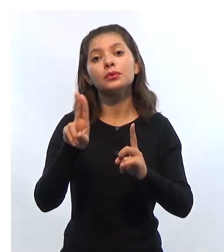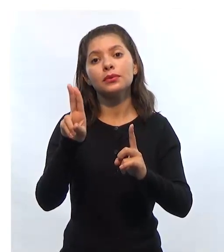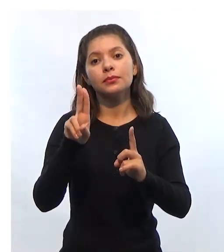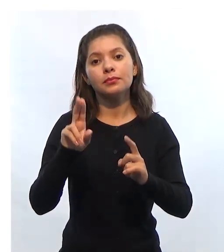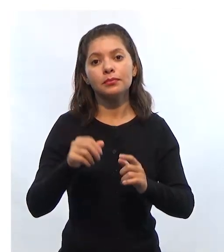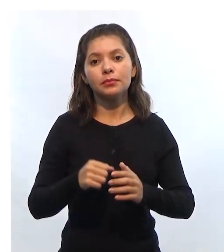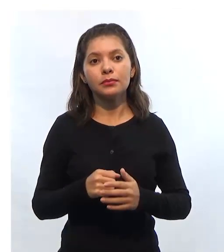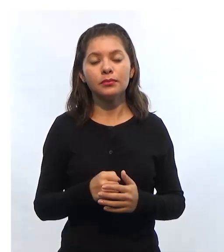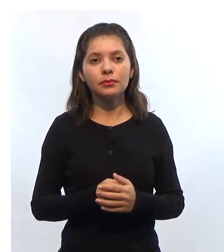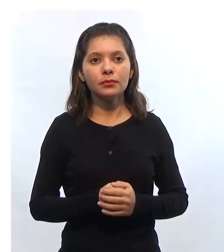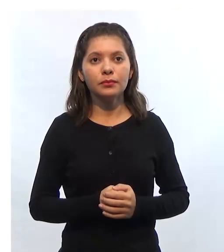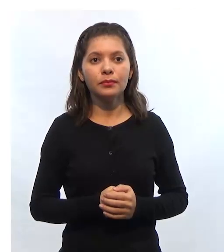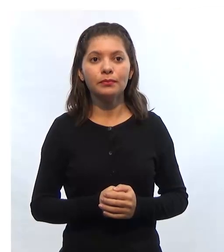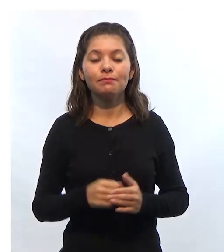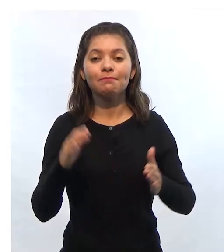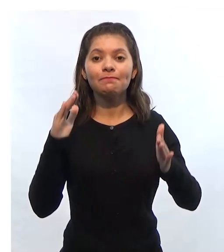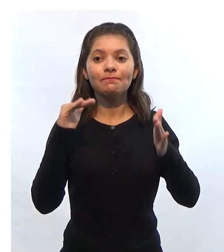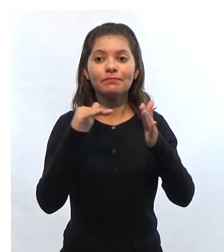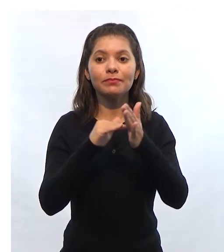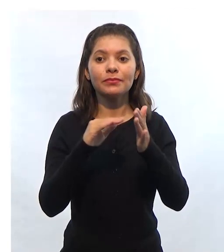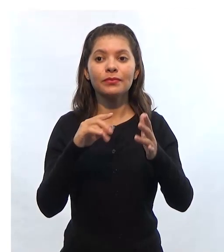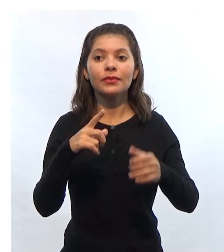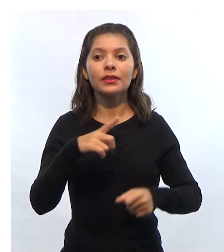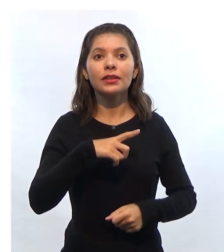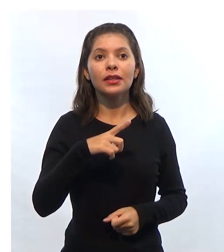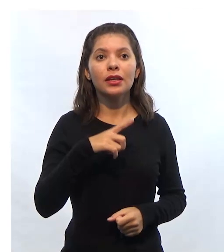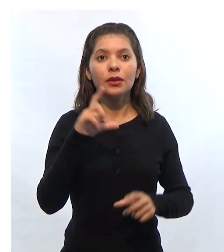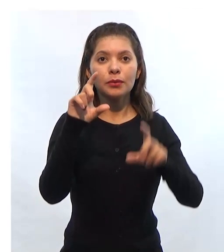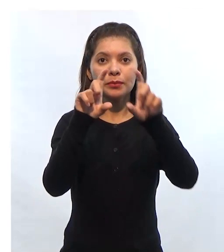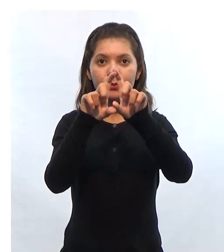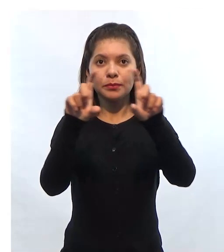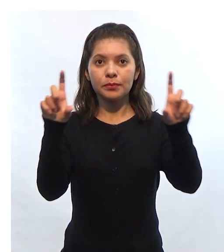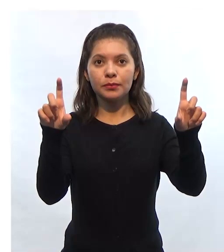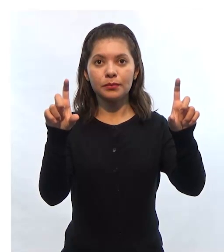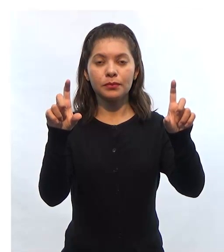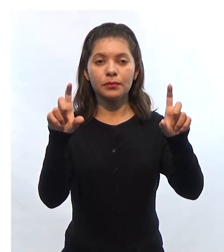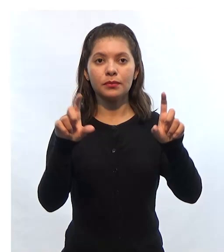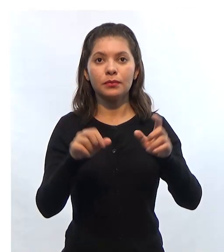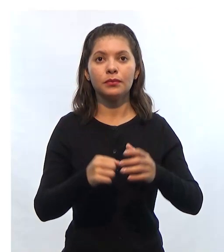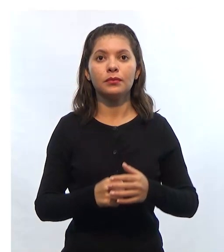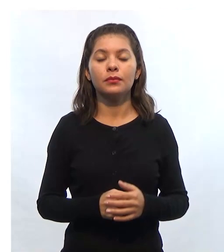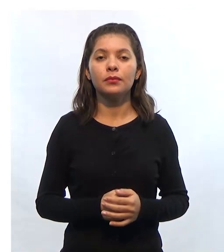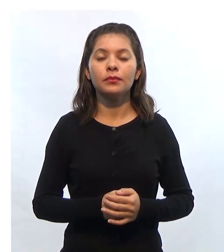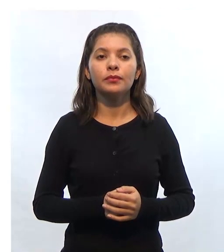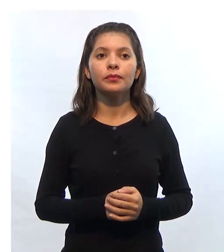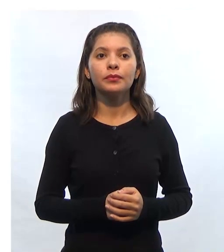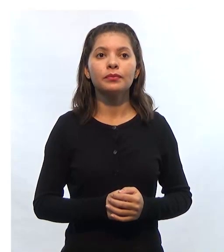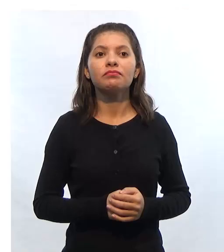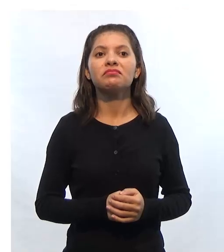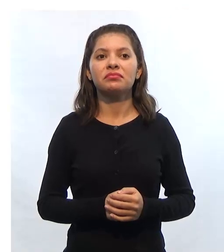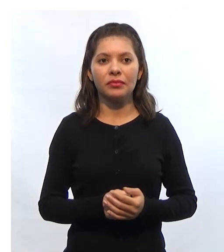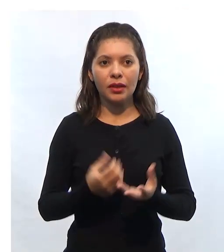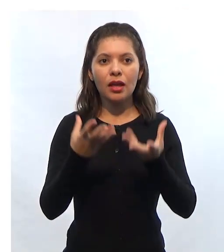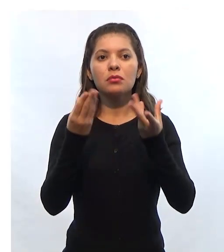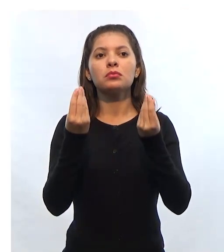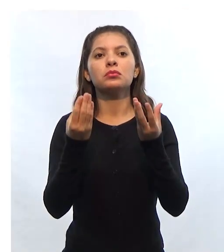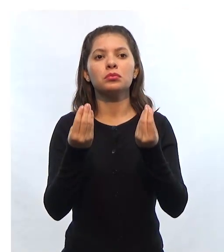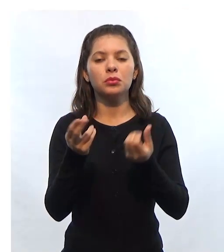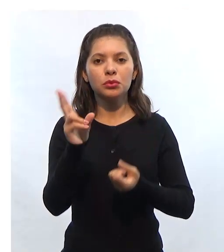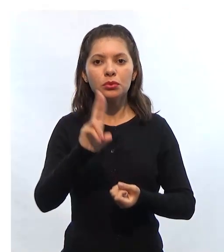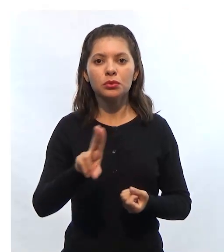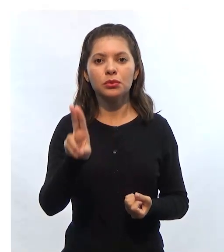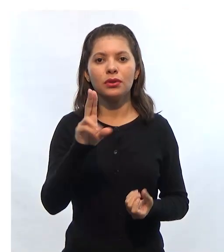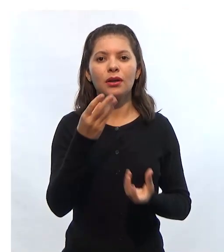grau de utilização do produto. E por último, nós temos a segmentação psicográfica, tá? Que também é